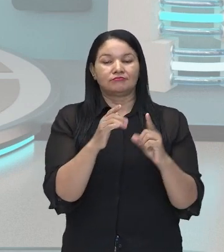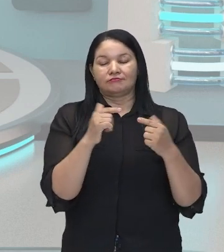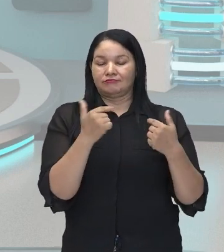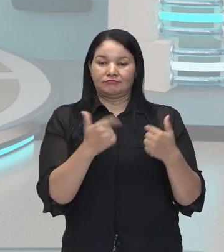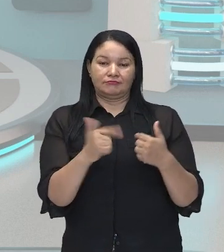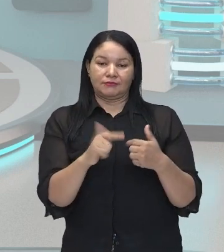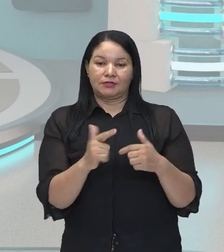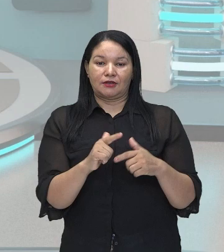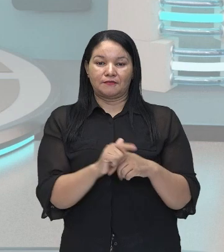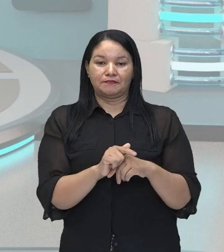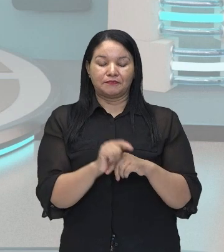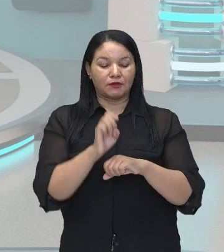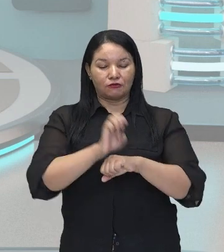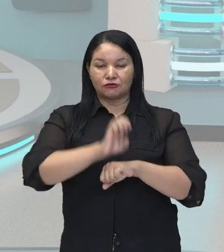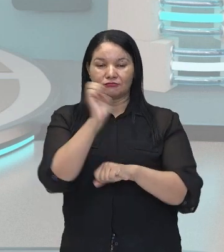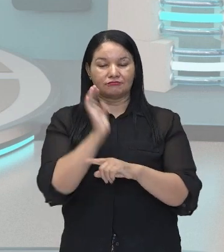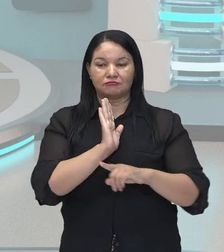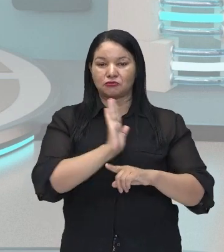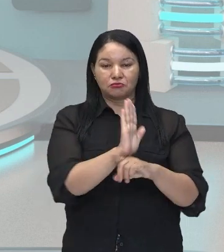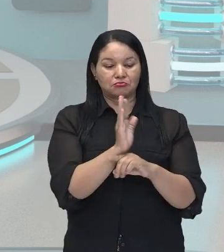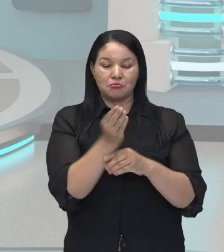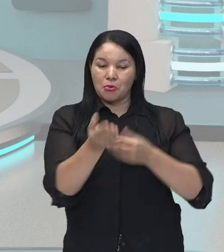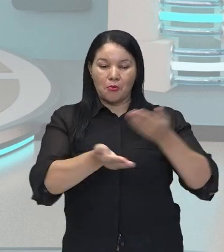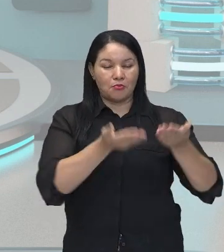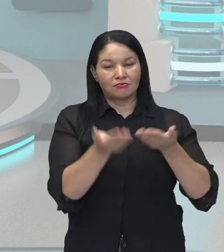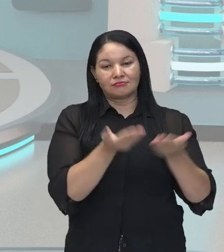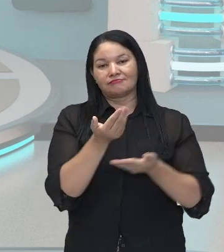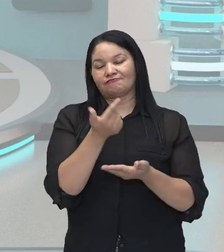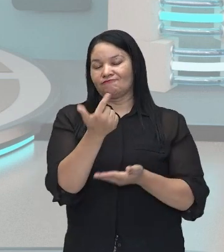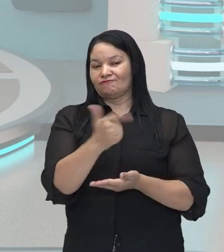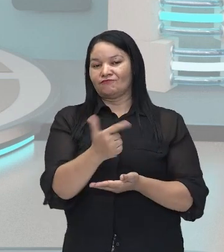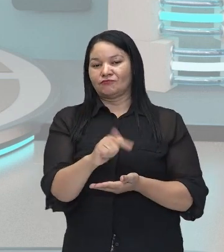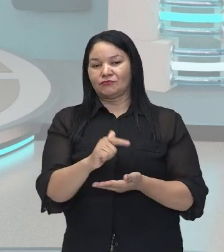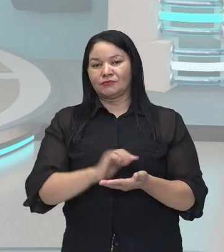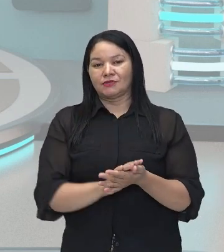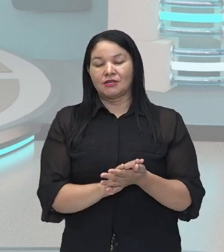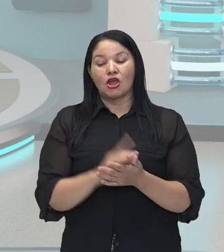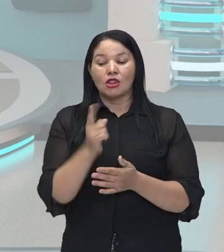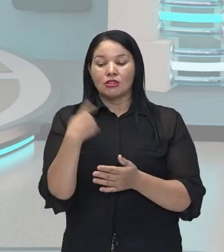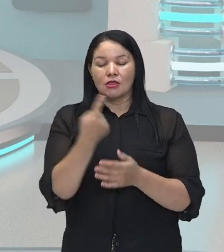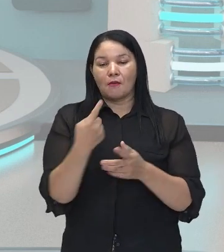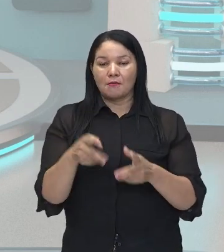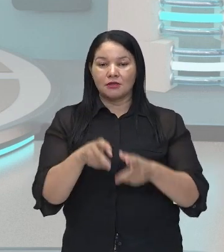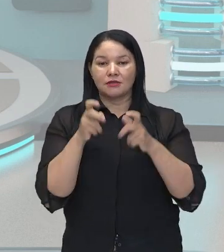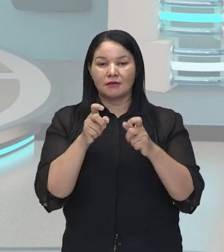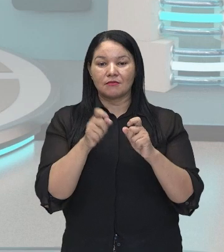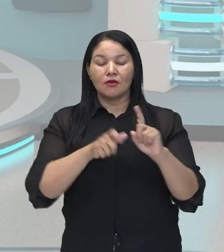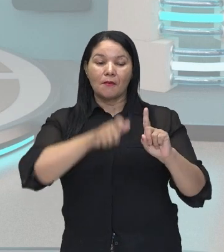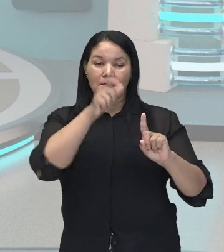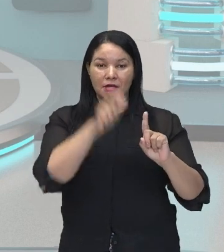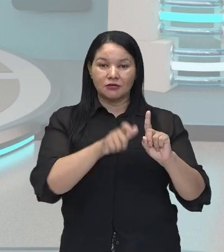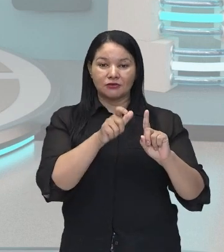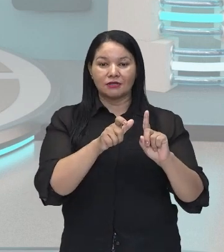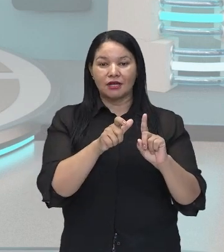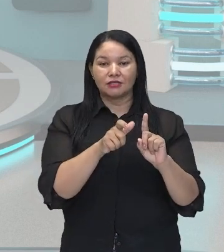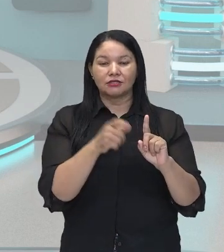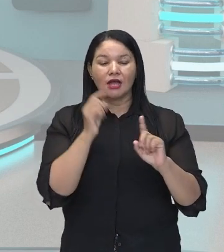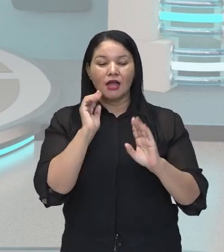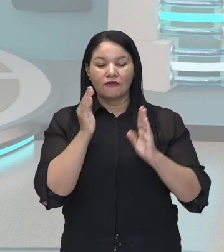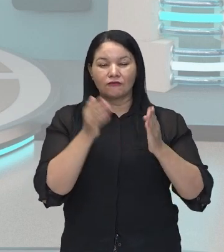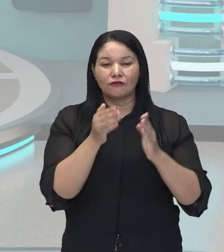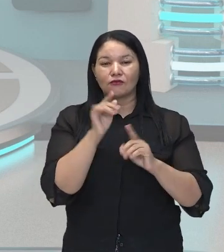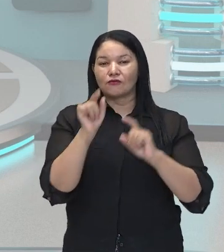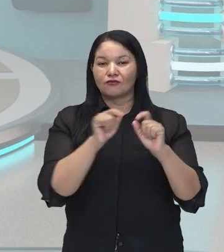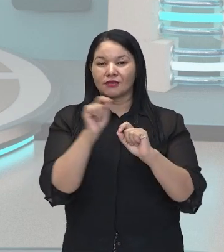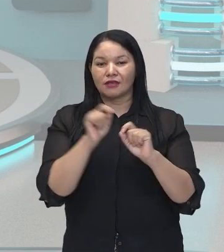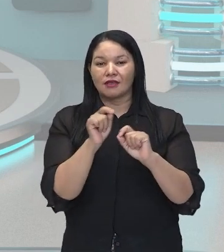que ao evidenciar essa figura, esse personagem, nós temos exatamente aí o lado social de